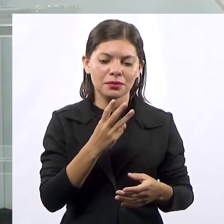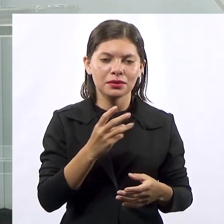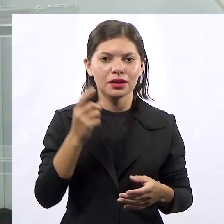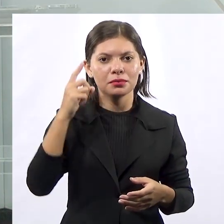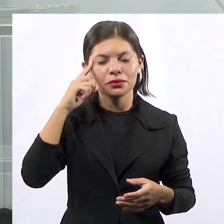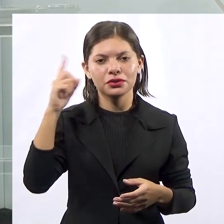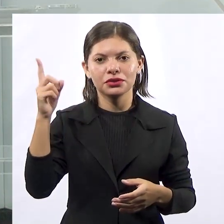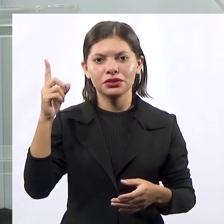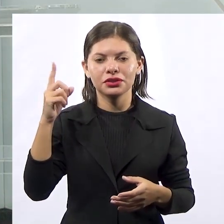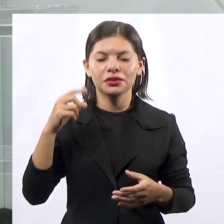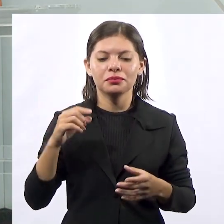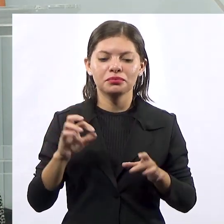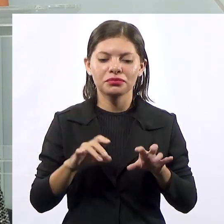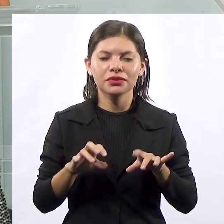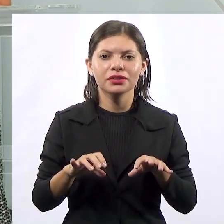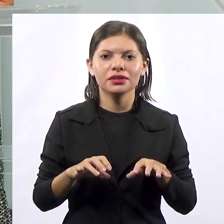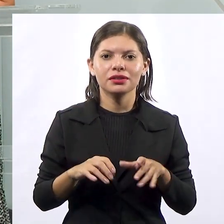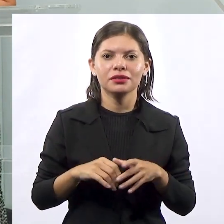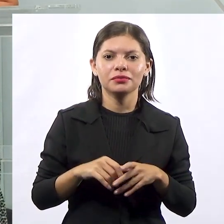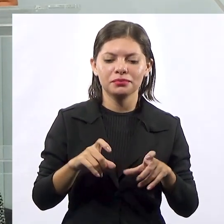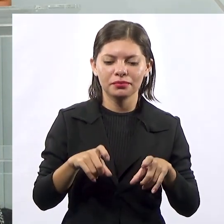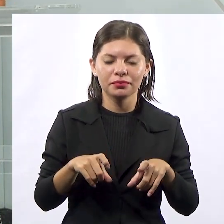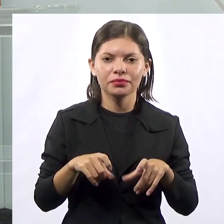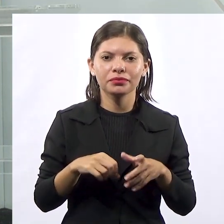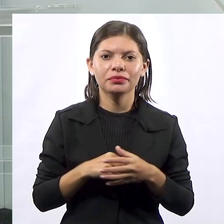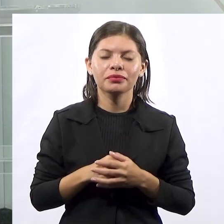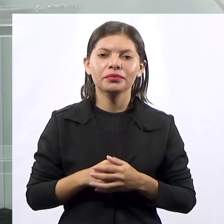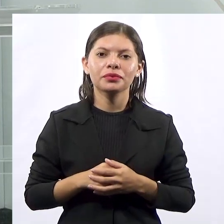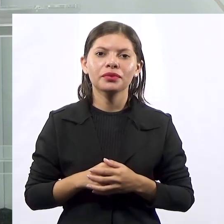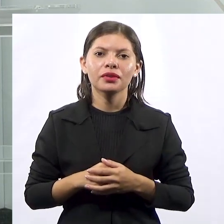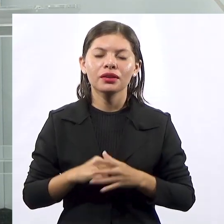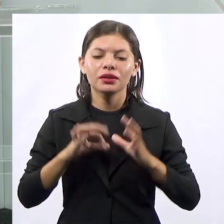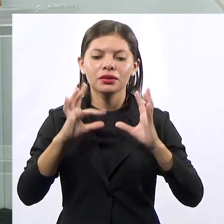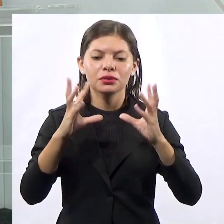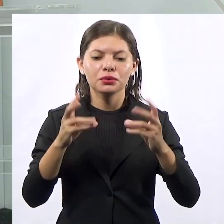eletrônico e o dia do acesso. Mas, como eu disse,